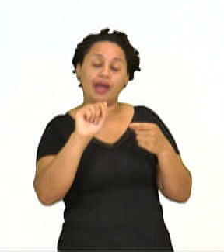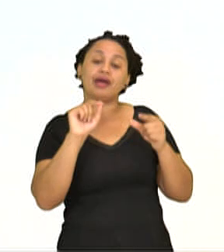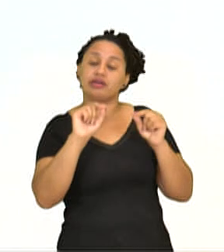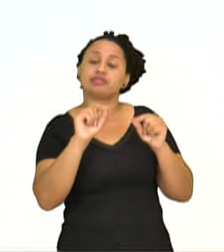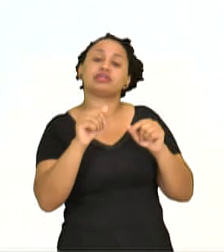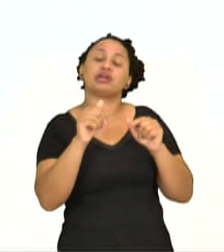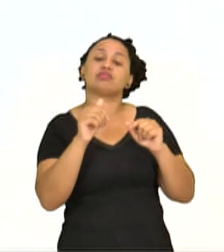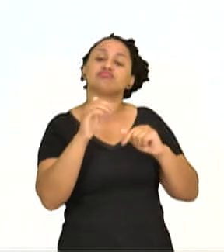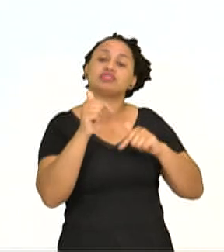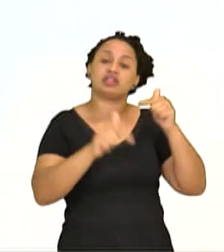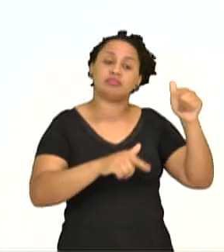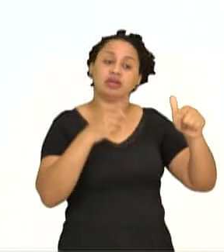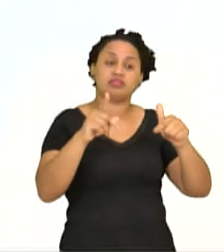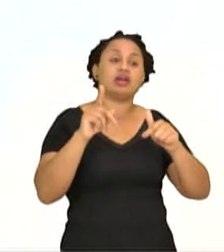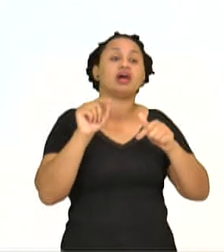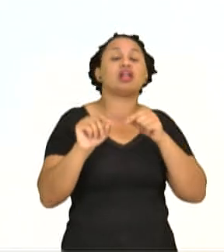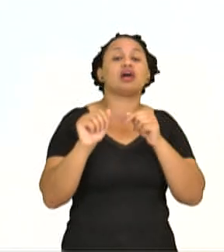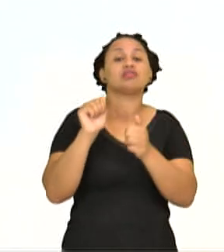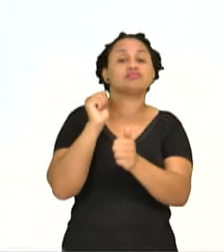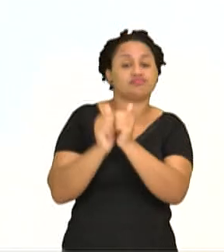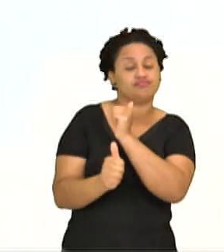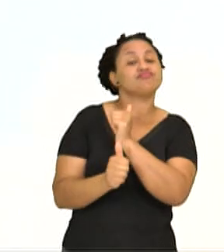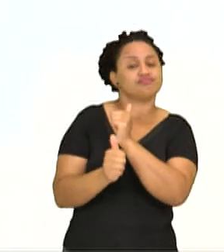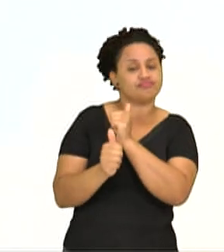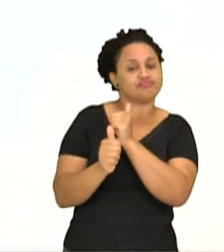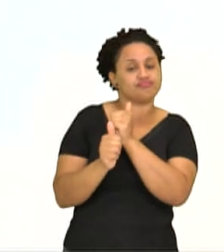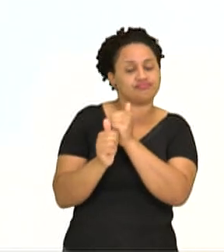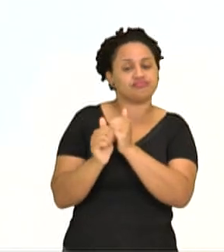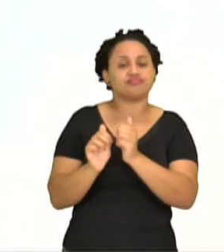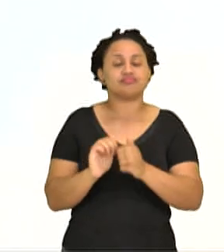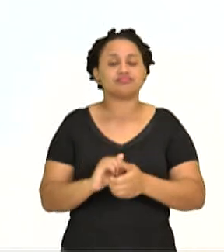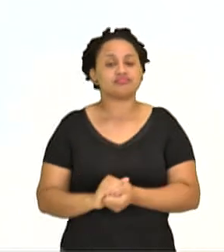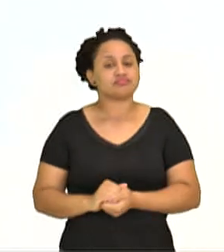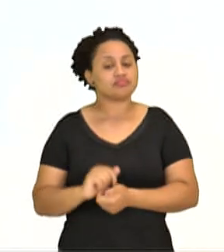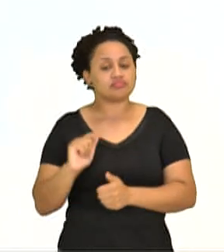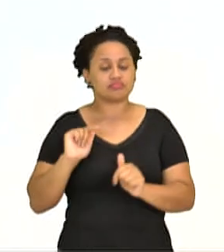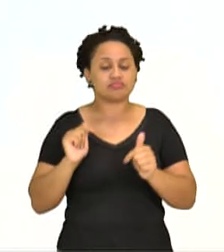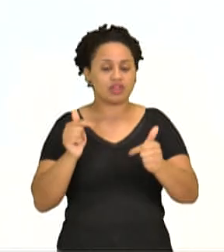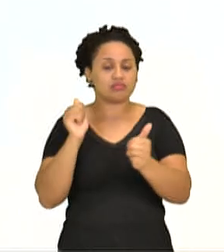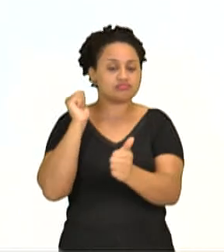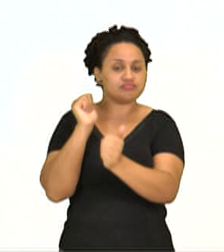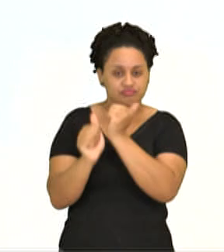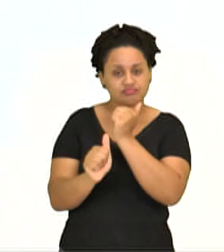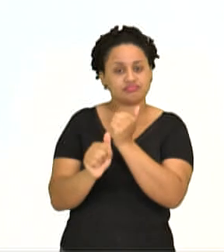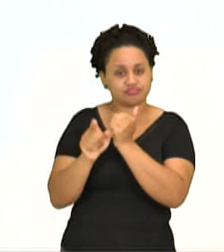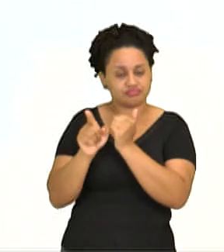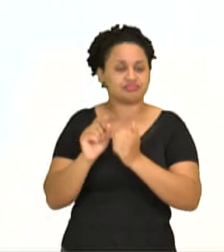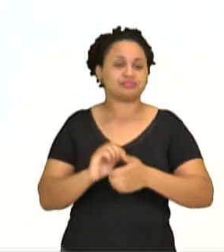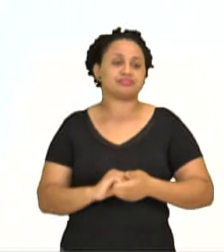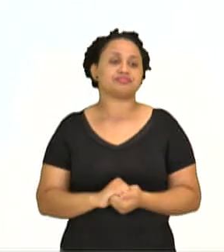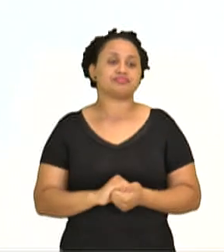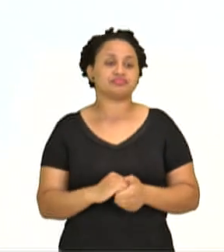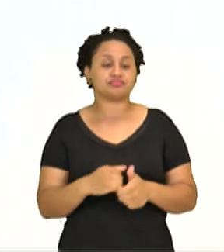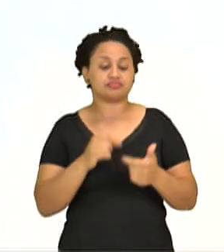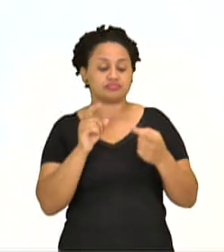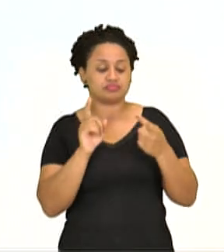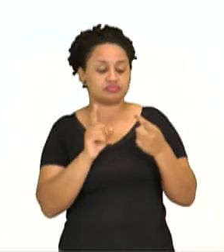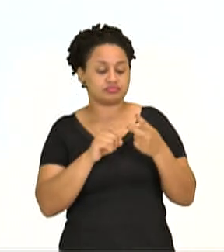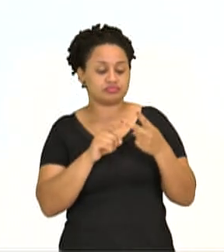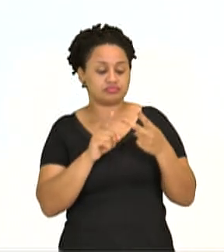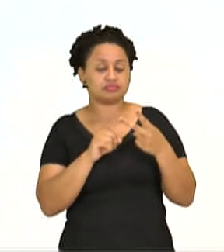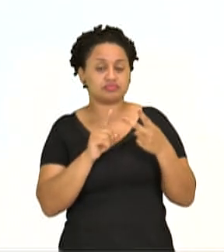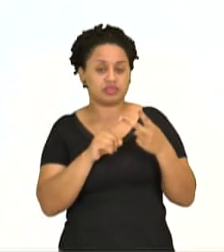Martha's occupation is soccer player, jogadora de futebol. How old